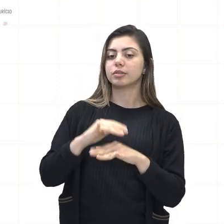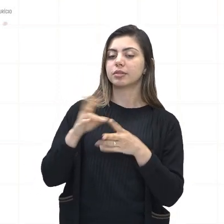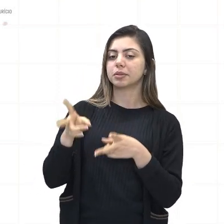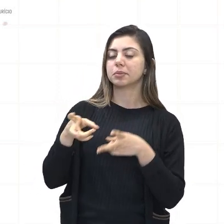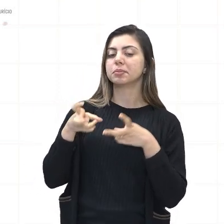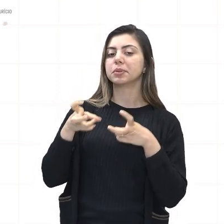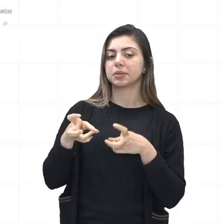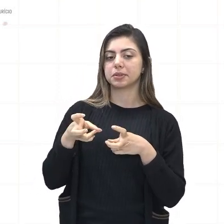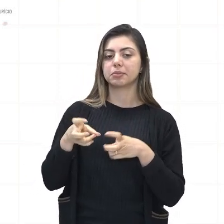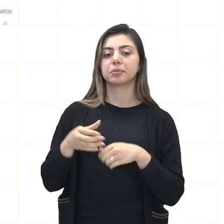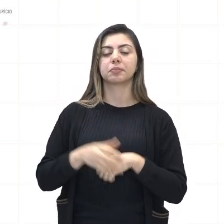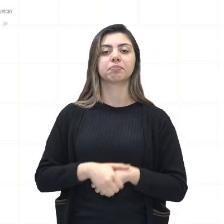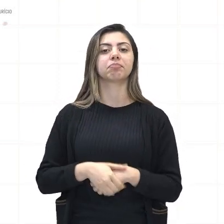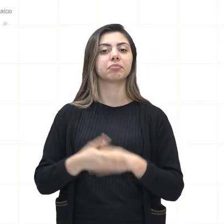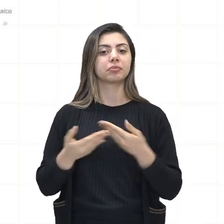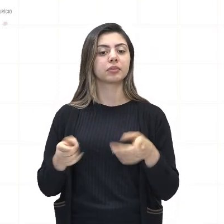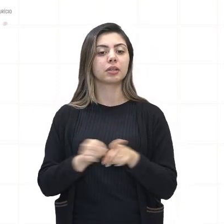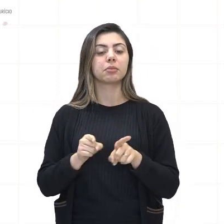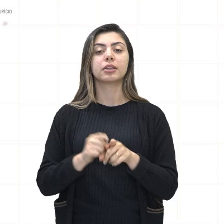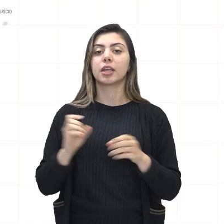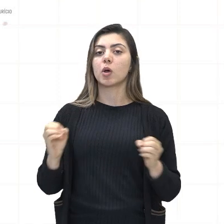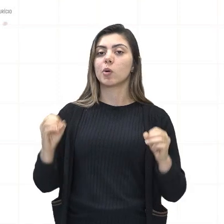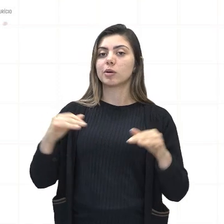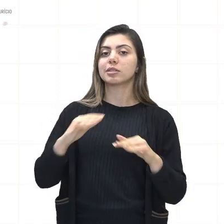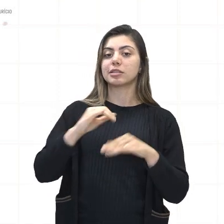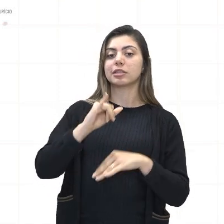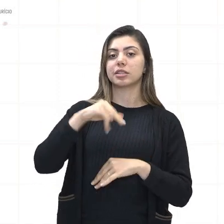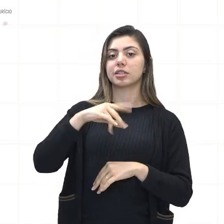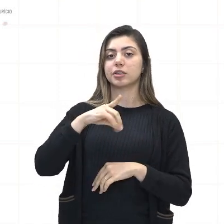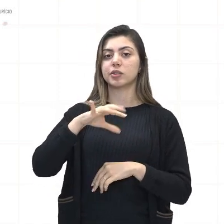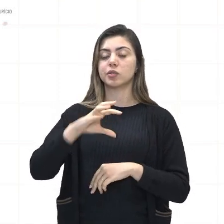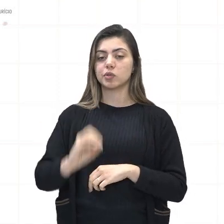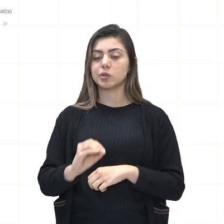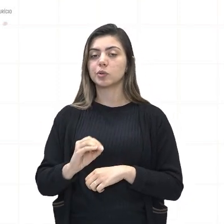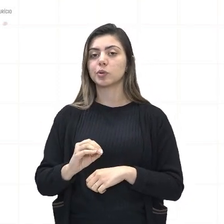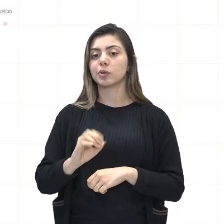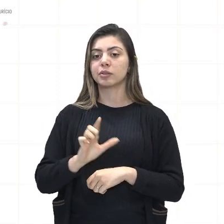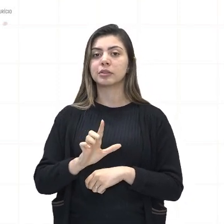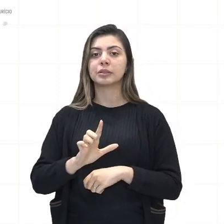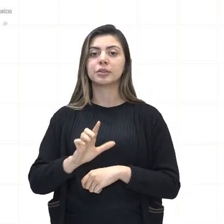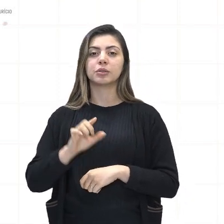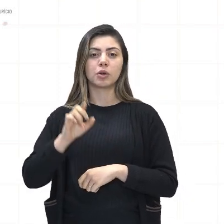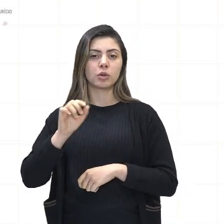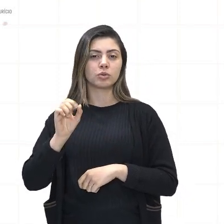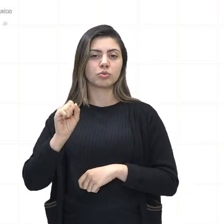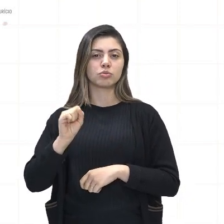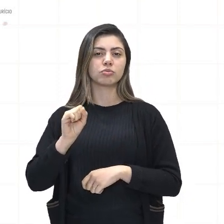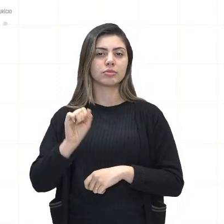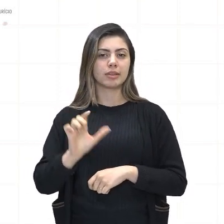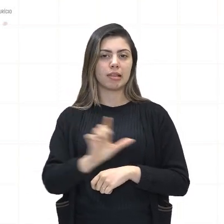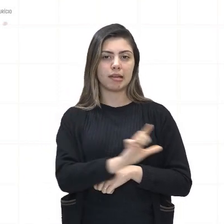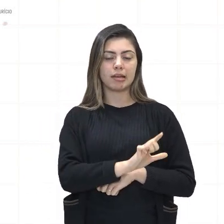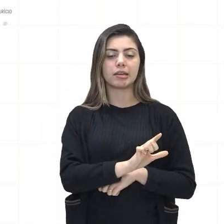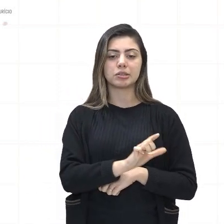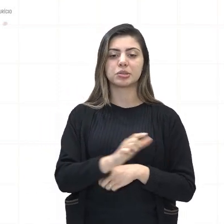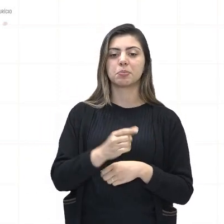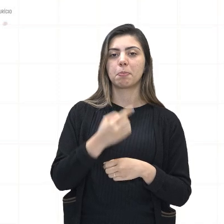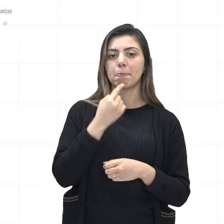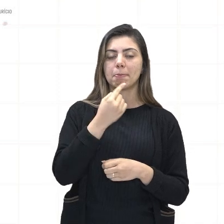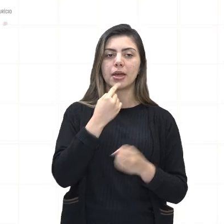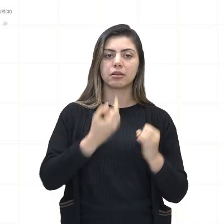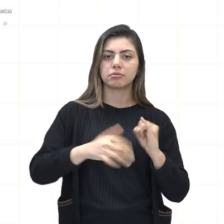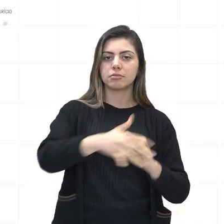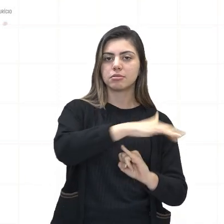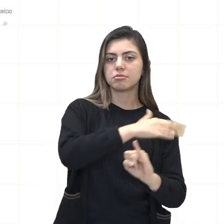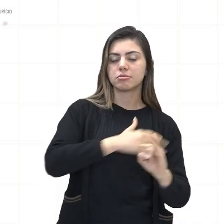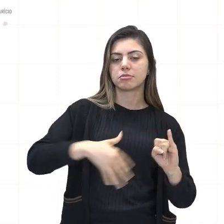né? No Oceano Índico, no sentido leste, ali onde fica aquela ilhazinha ali, né, de Madagascar e os países ali do